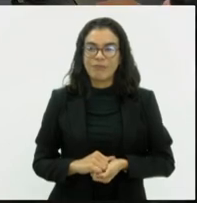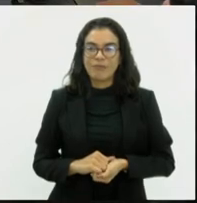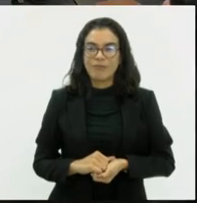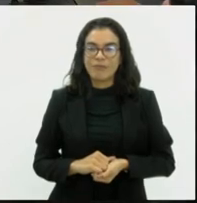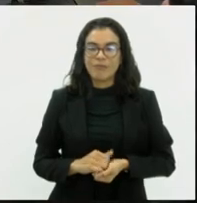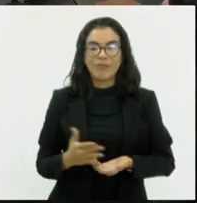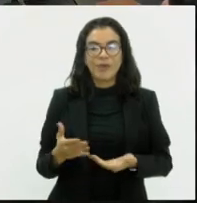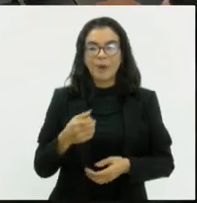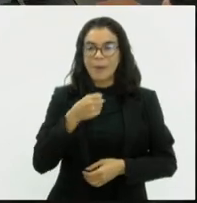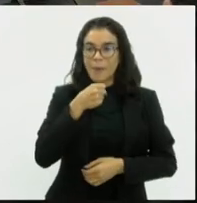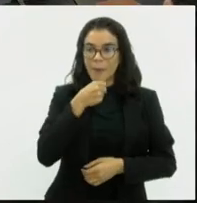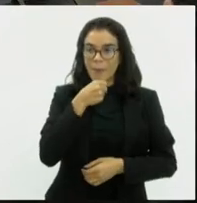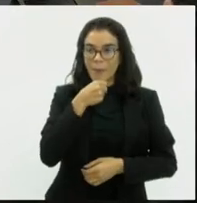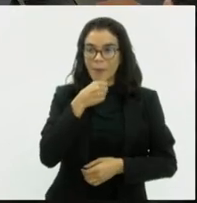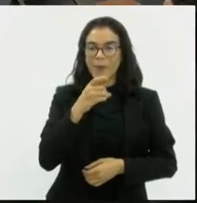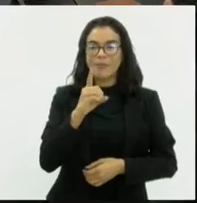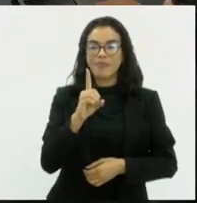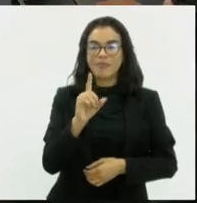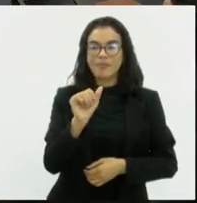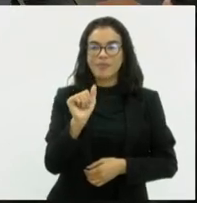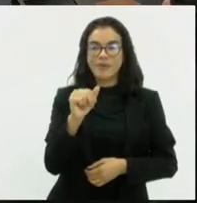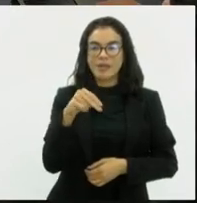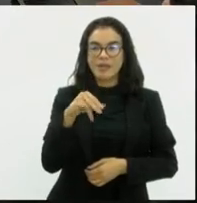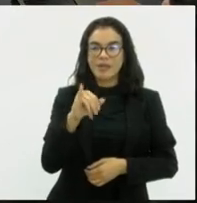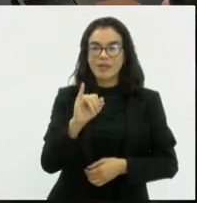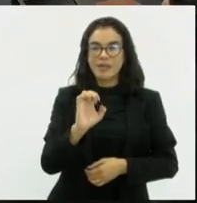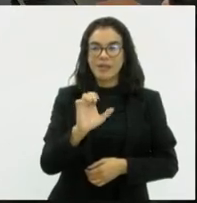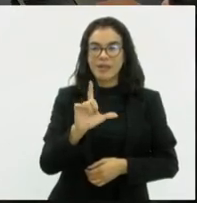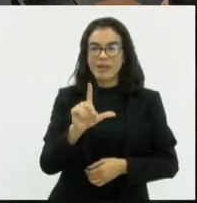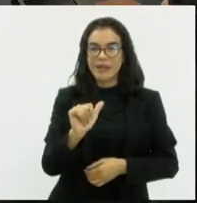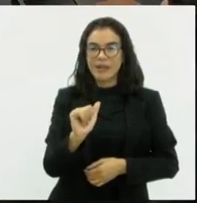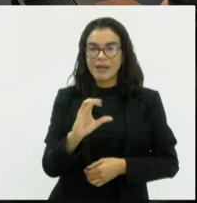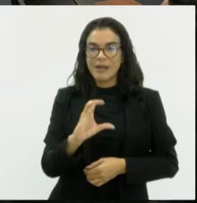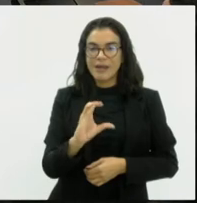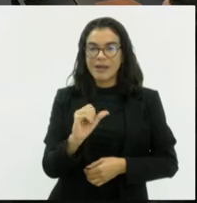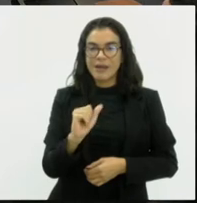Passo a palavra para a senhora Daniela Carneiro.